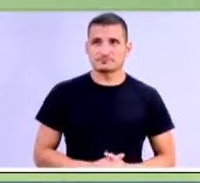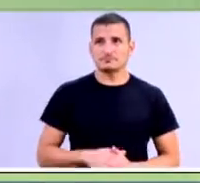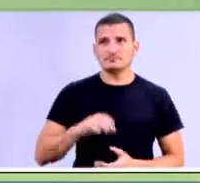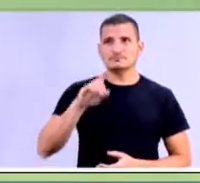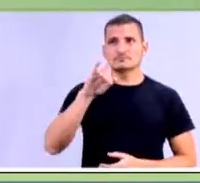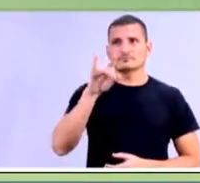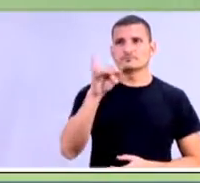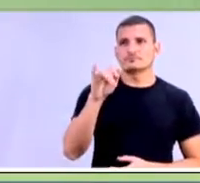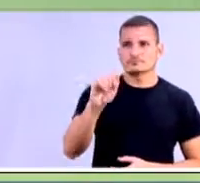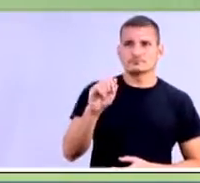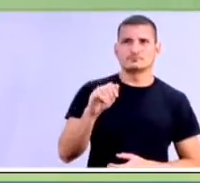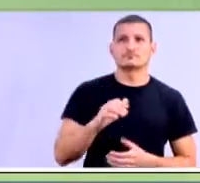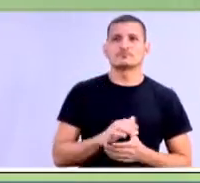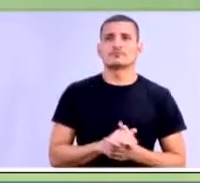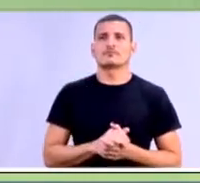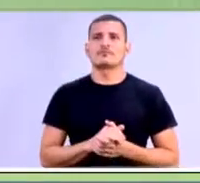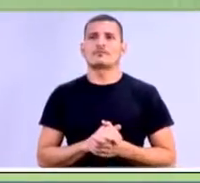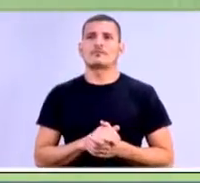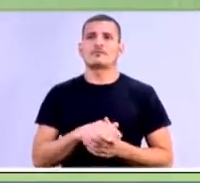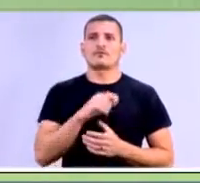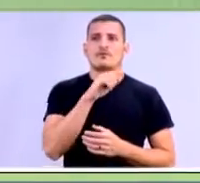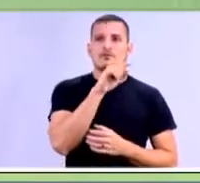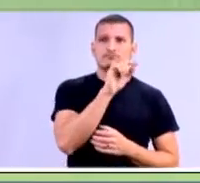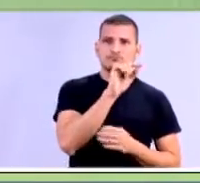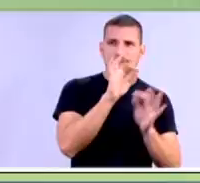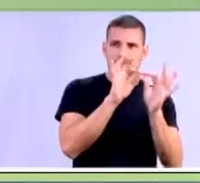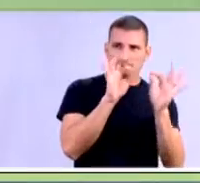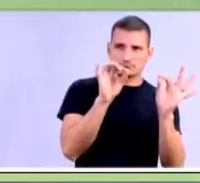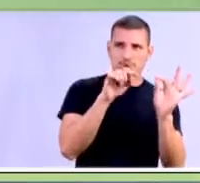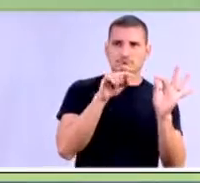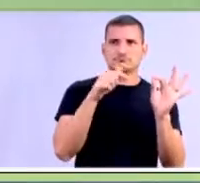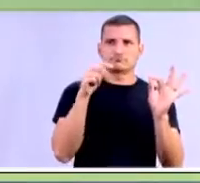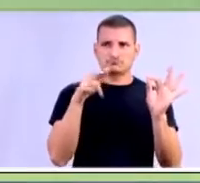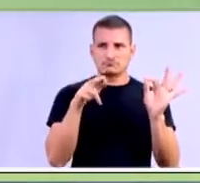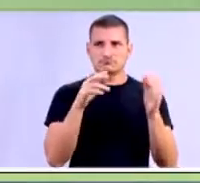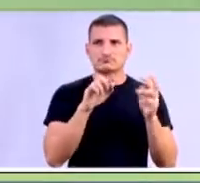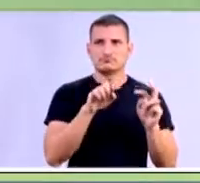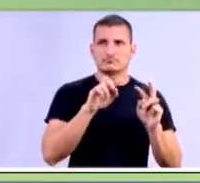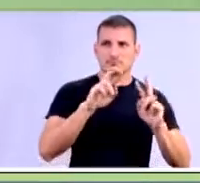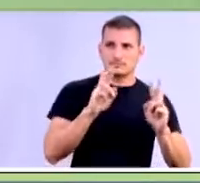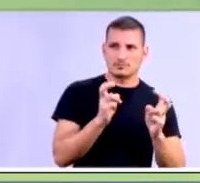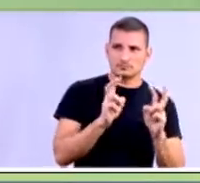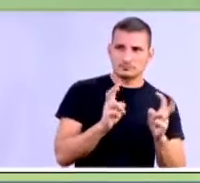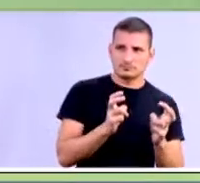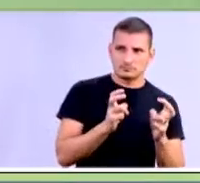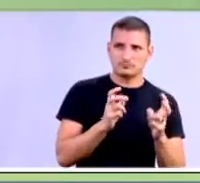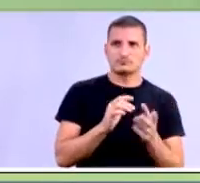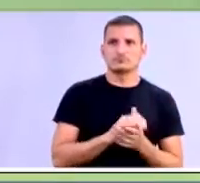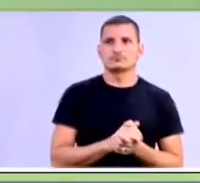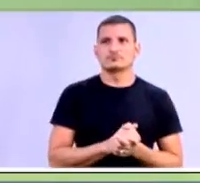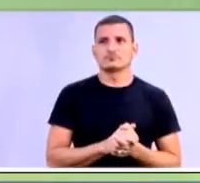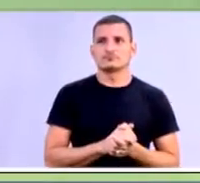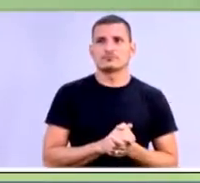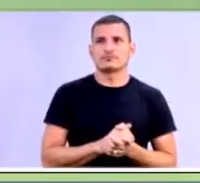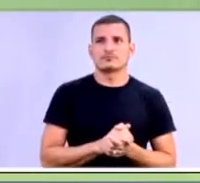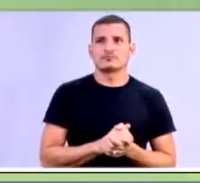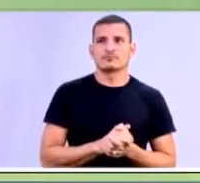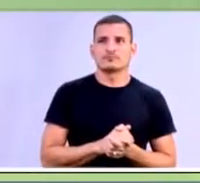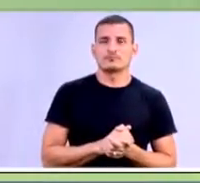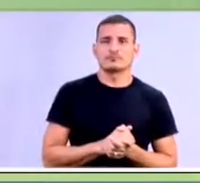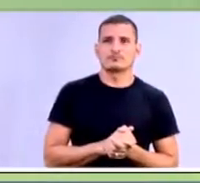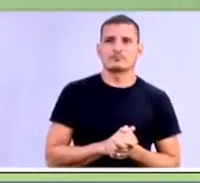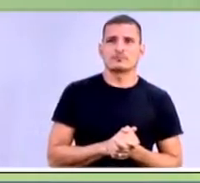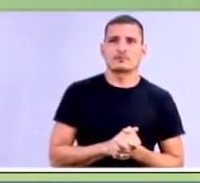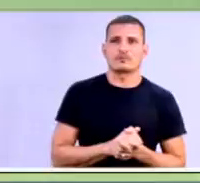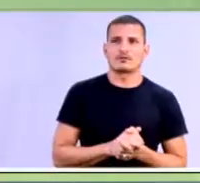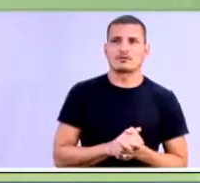aqui do lado, a quem se dirige, o assunto, o vocativo para quem está